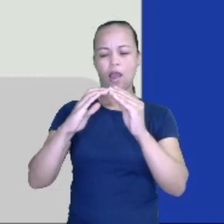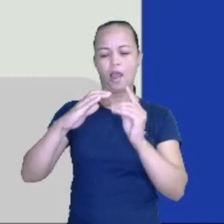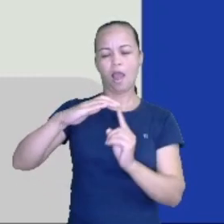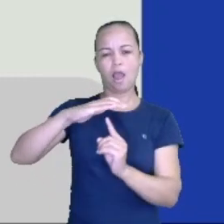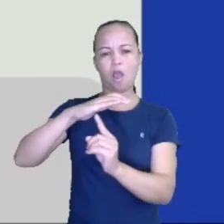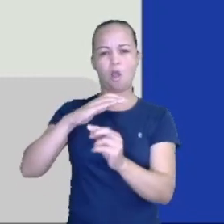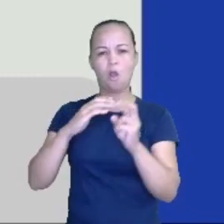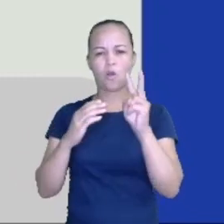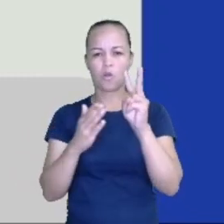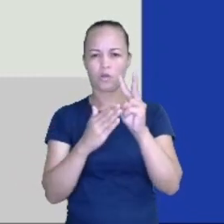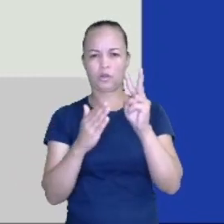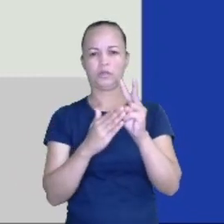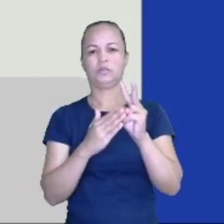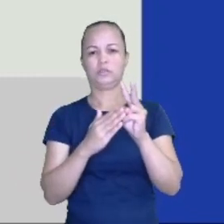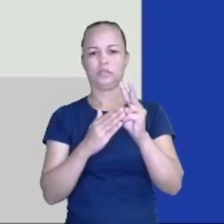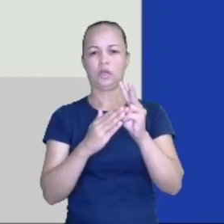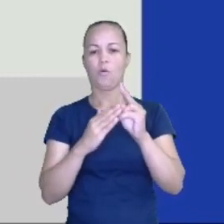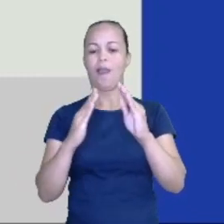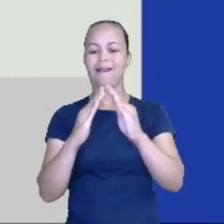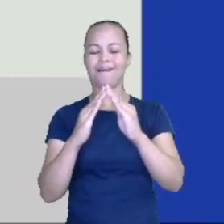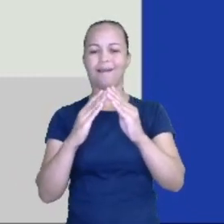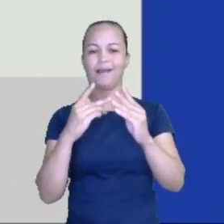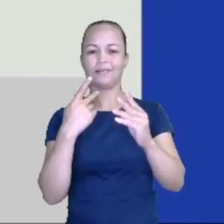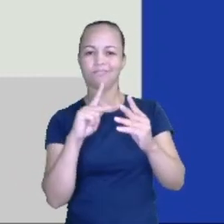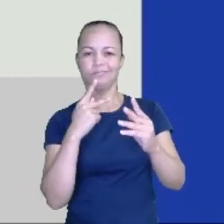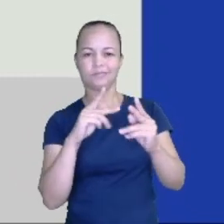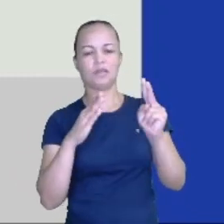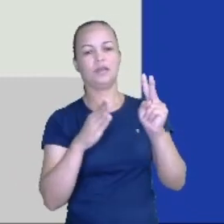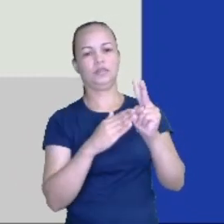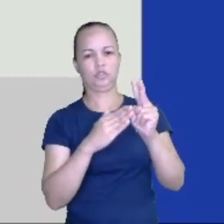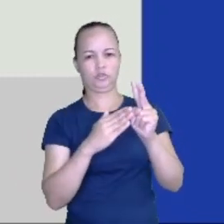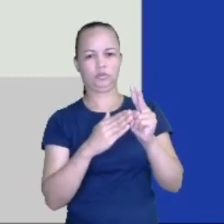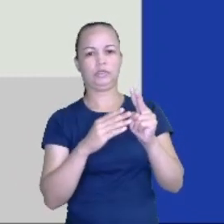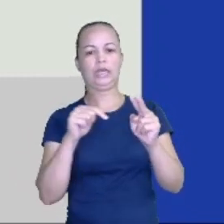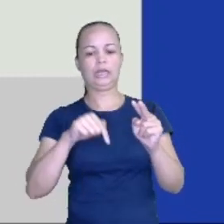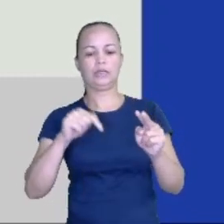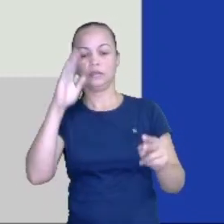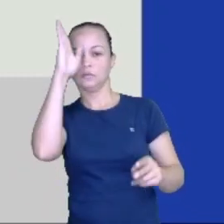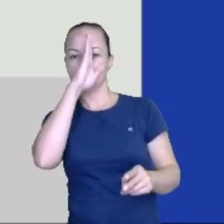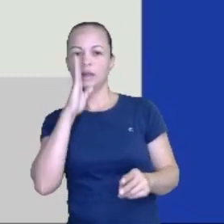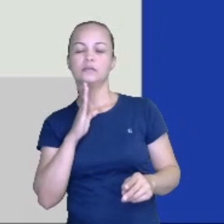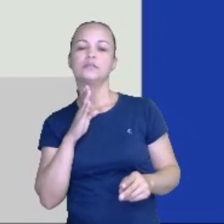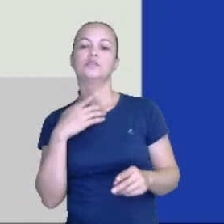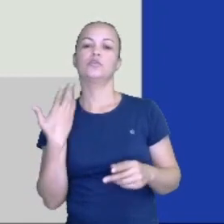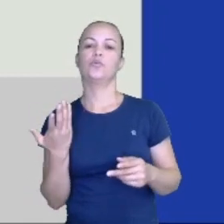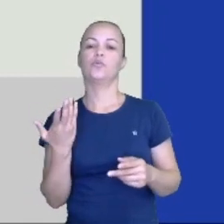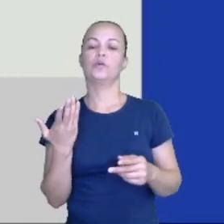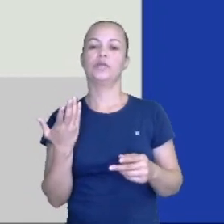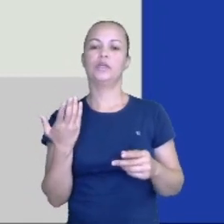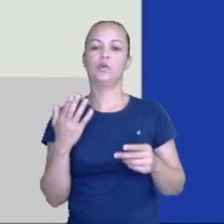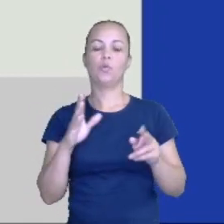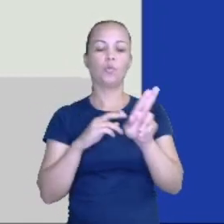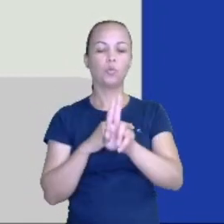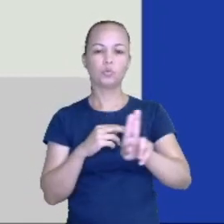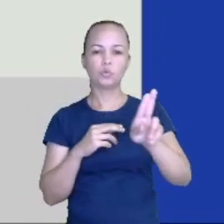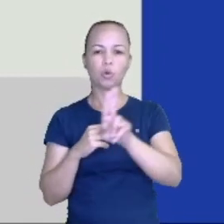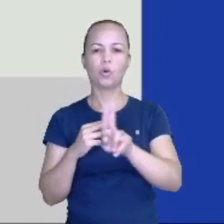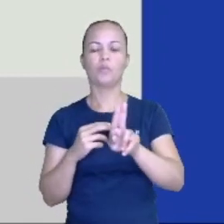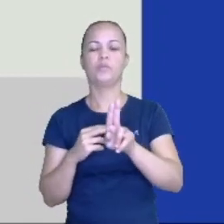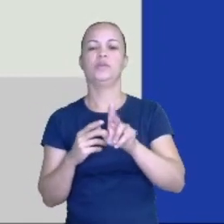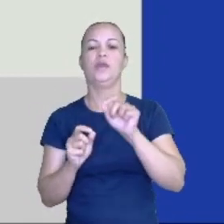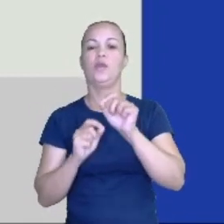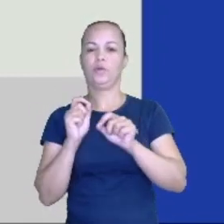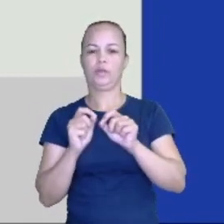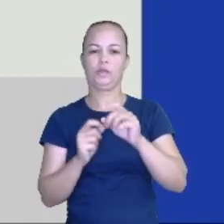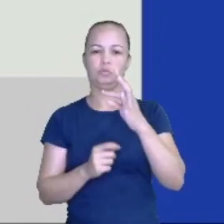habitações indígenas, tipicamente brasileiras. E o nome é originário do tupi. É um